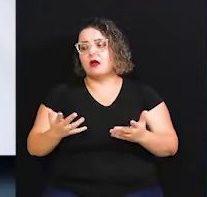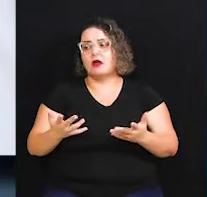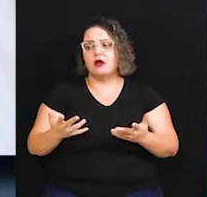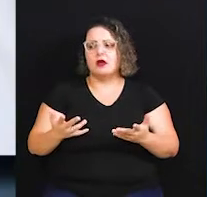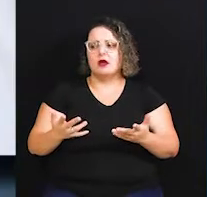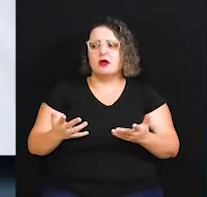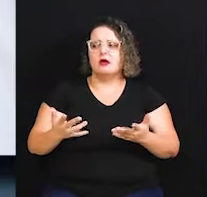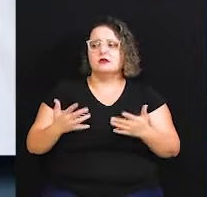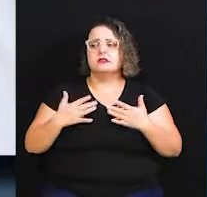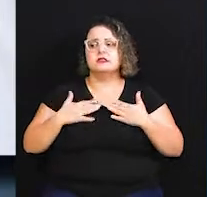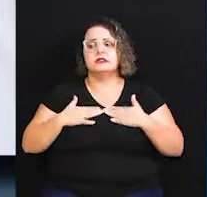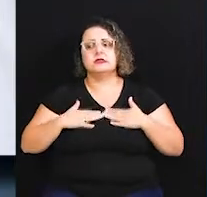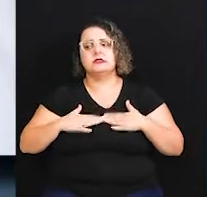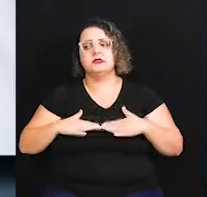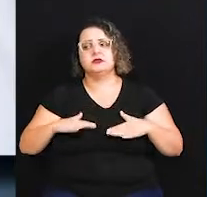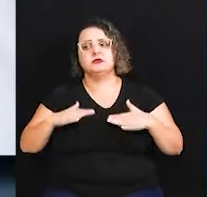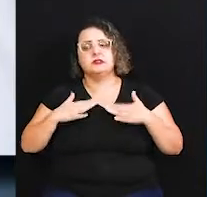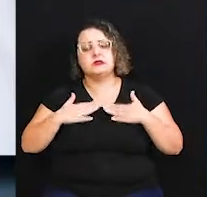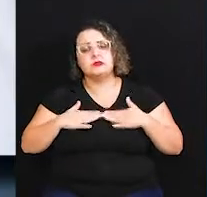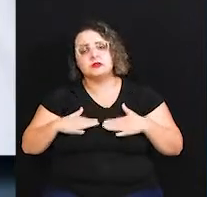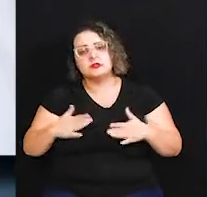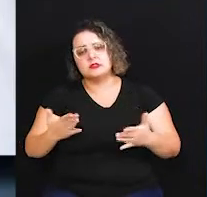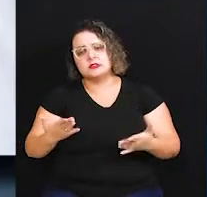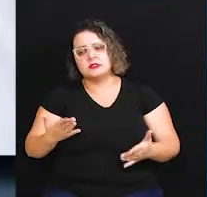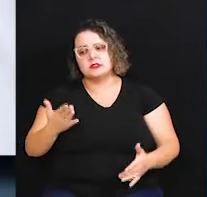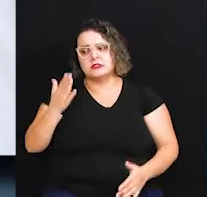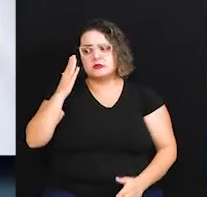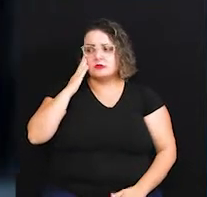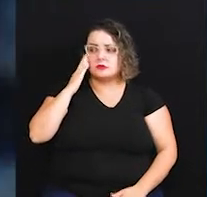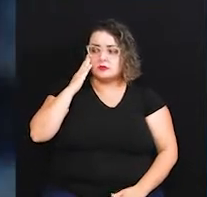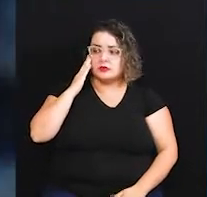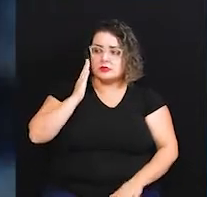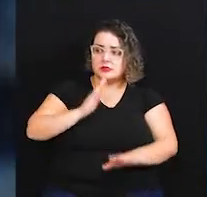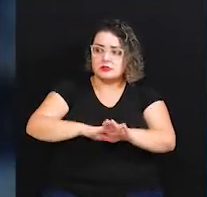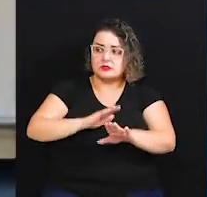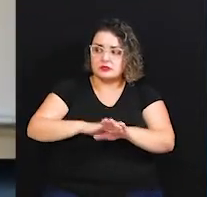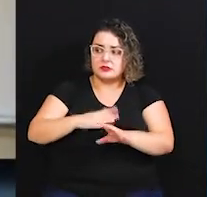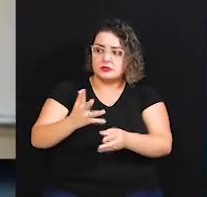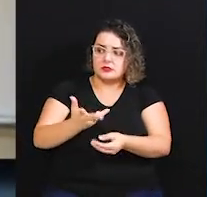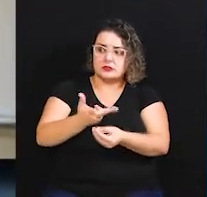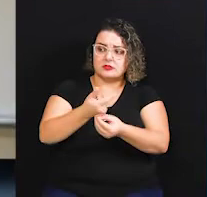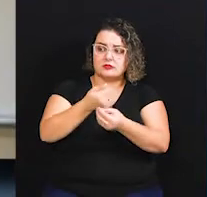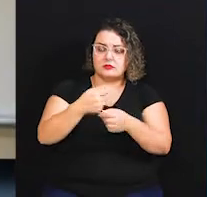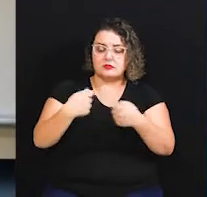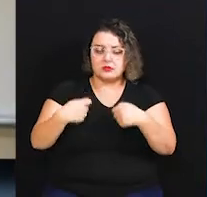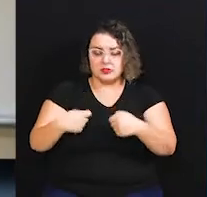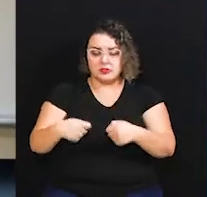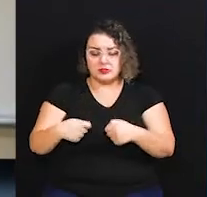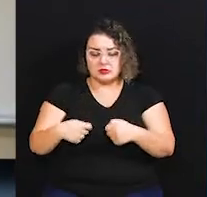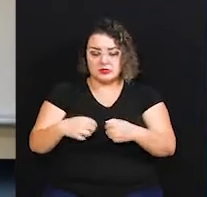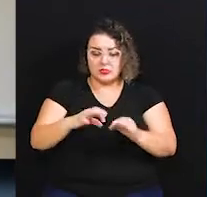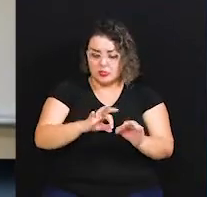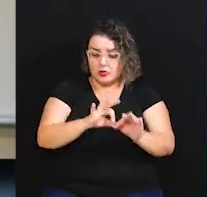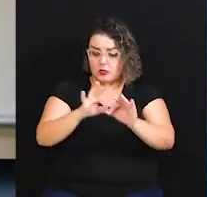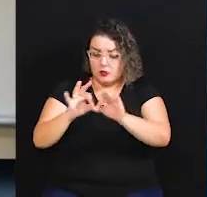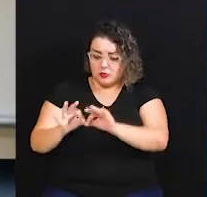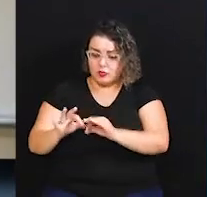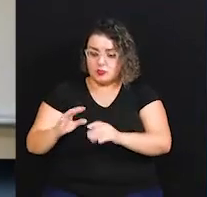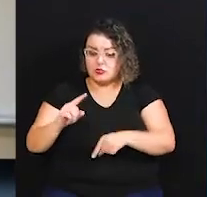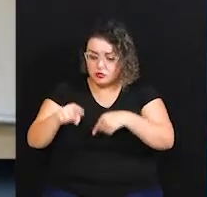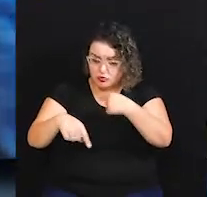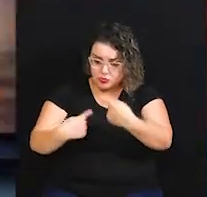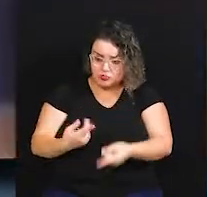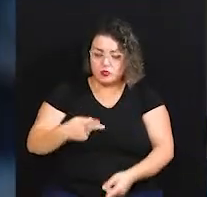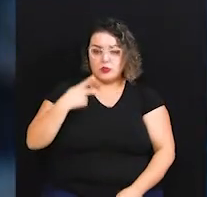Então, a gente sabe que a atividade artística ela precisa ser acompanhada também de outras